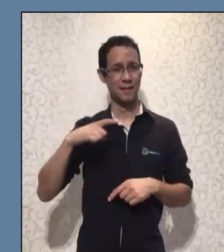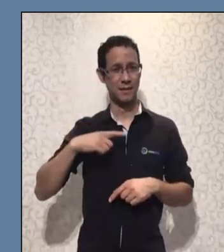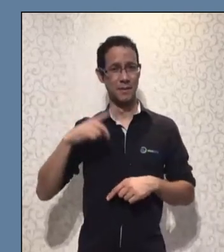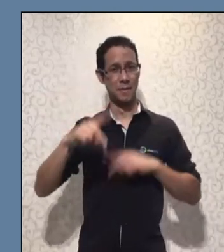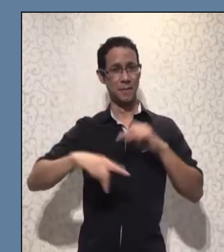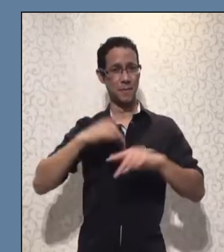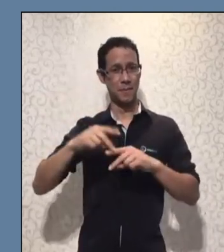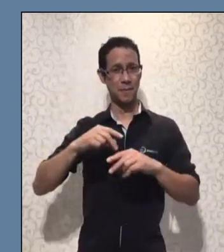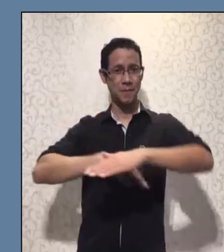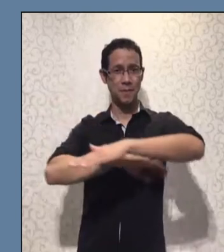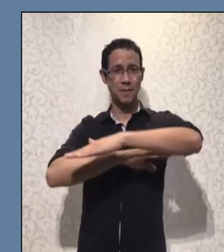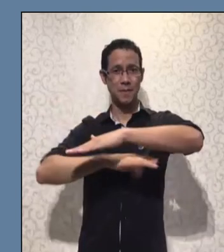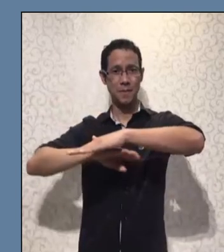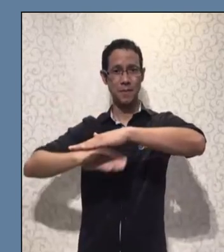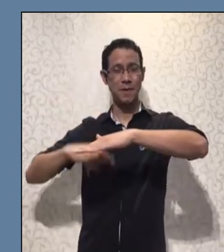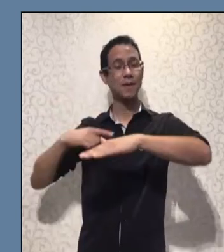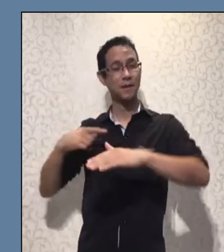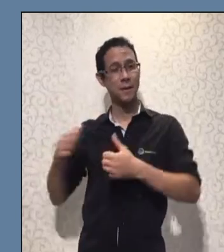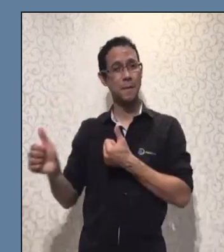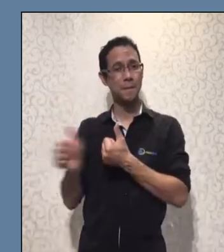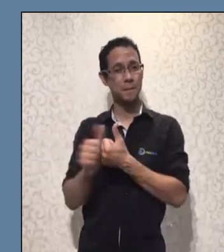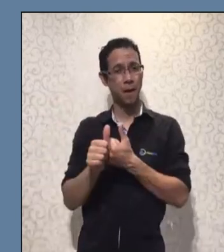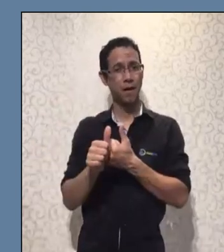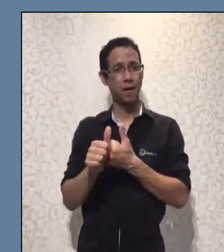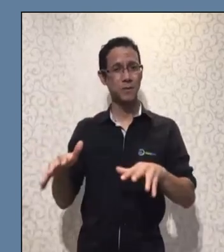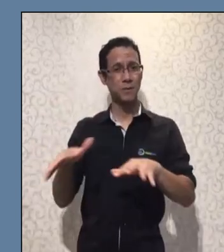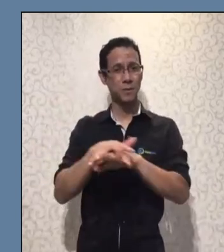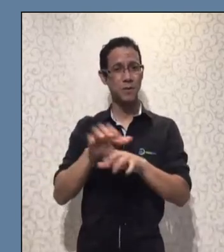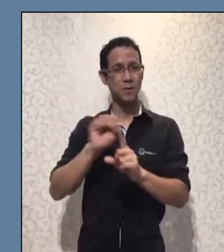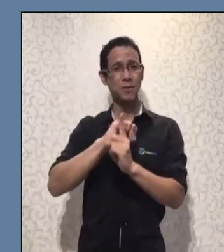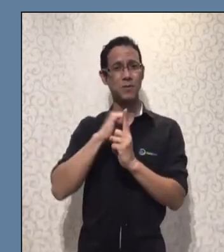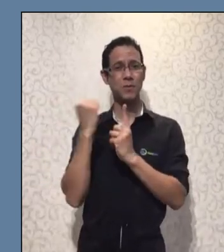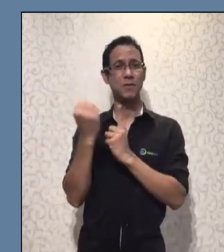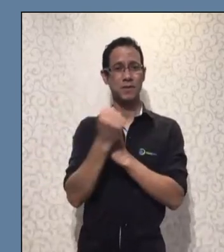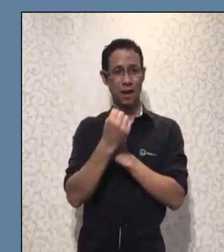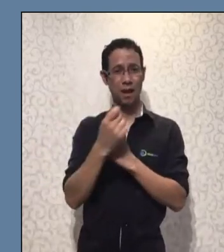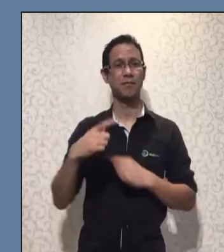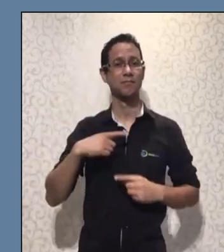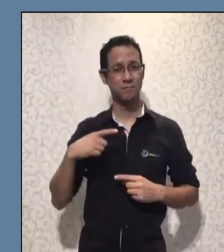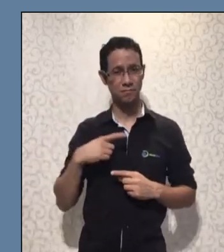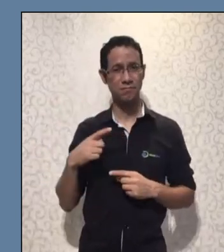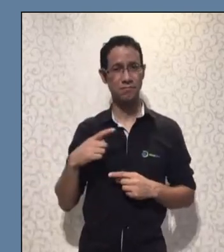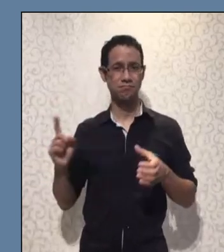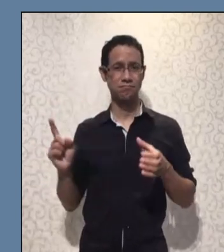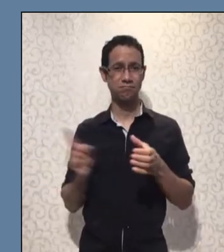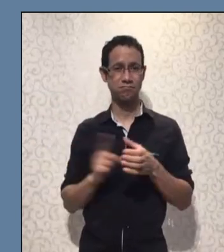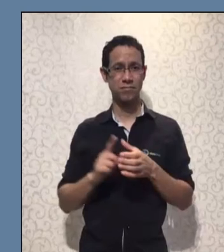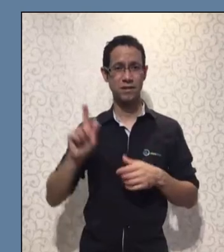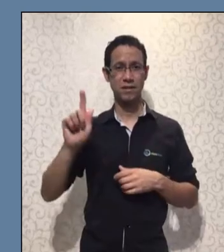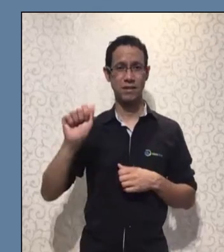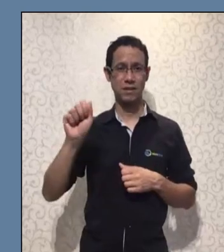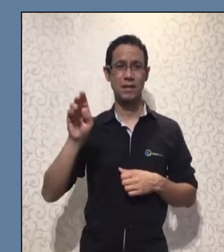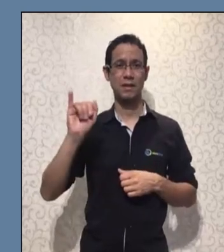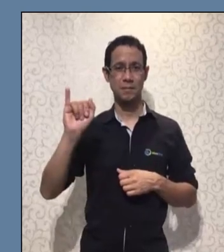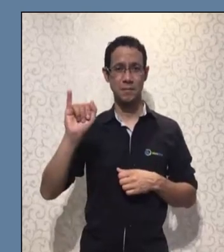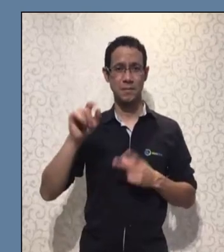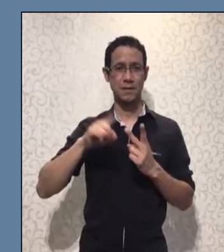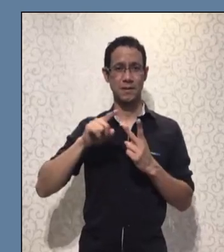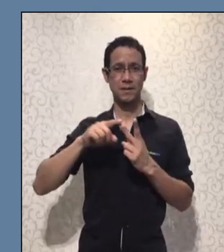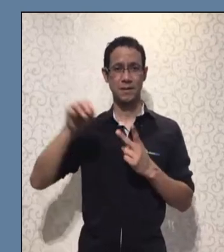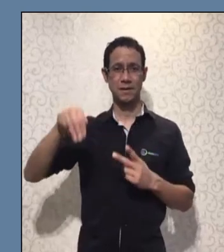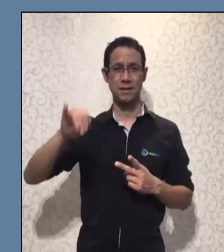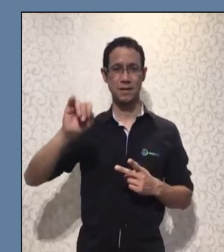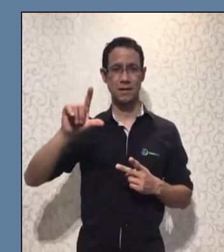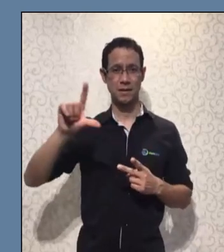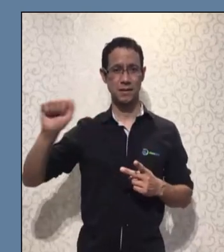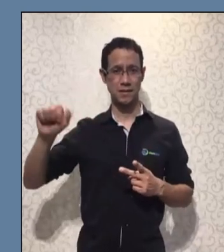Pinacoteca, no programa de inclusão social, coordenado lá pela Gabi Aidar e pela Mila, mas que teve aí um papel